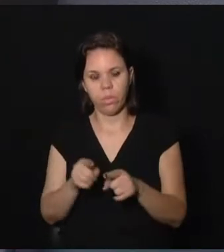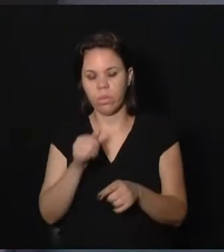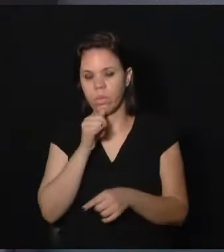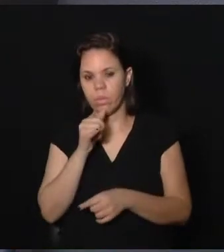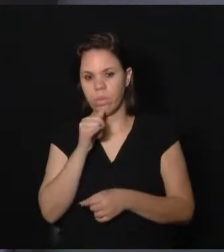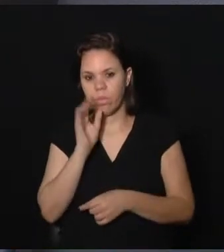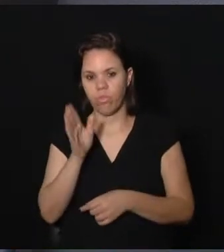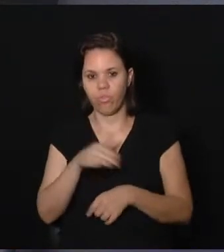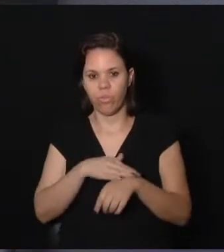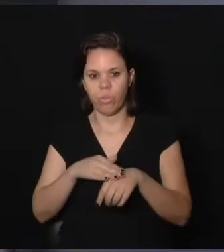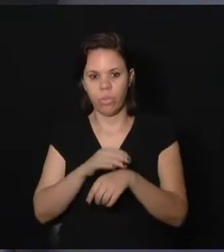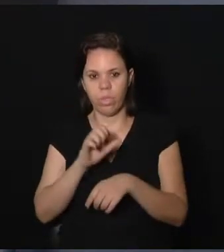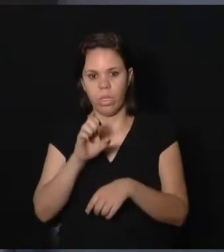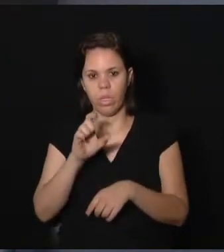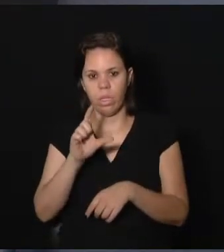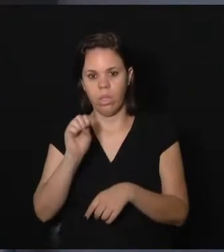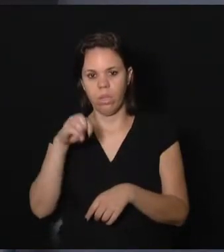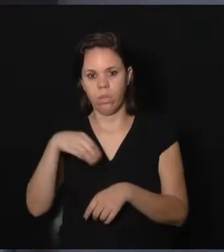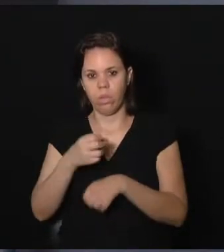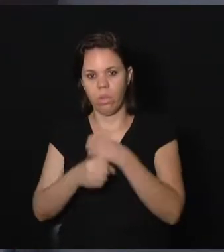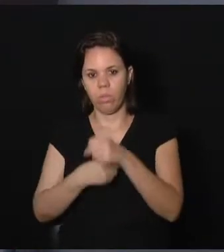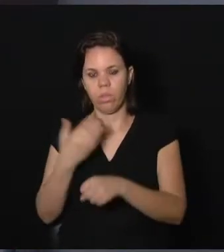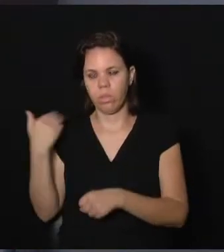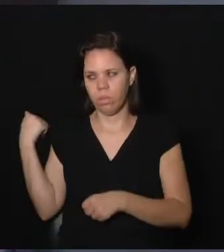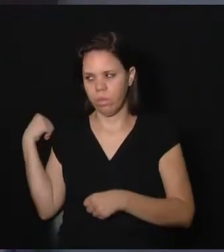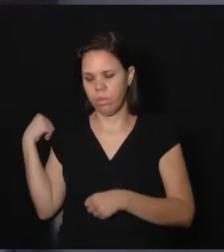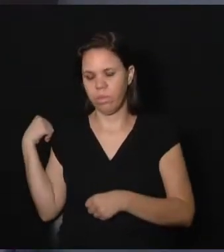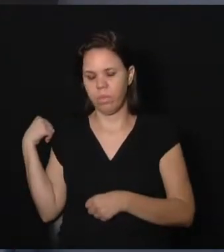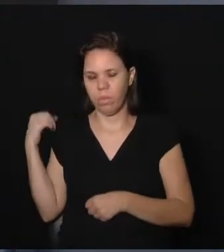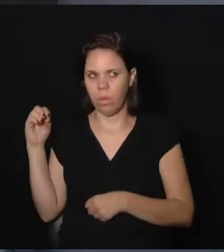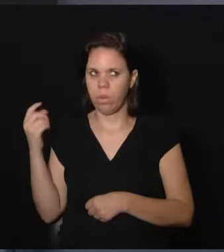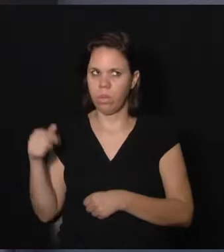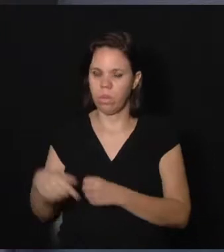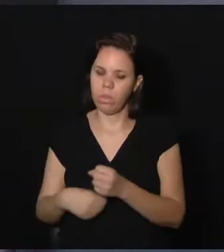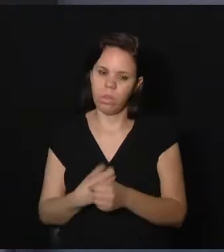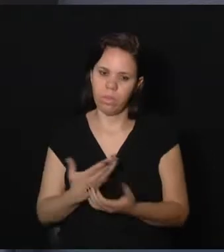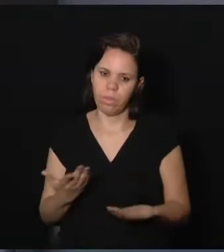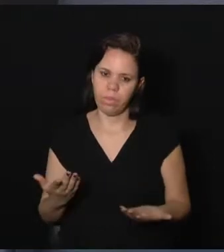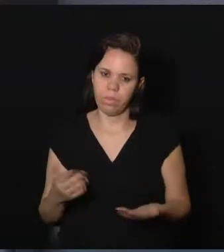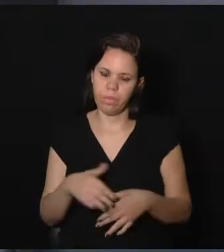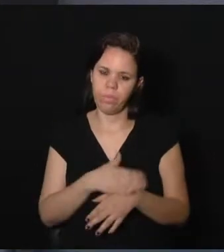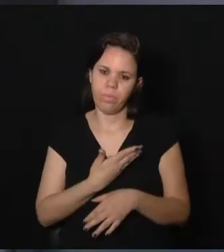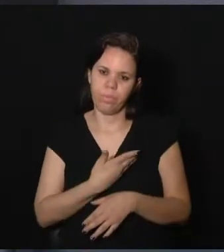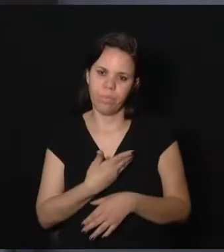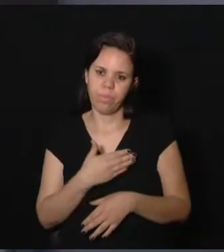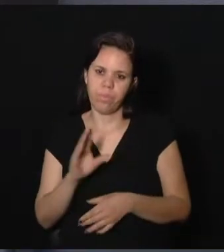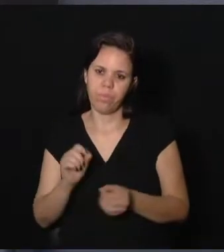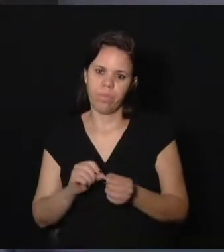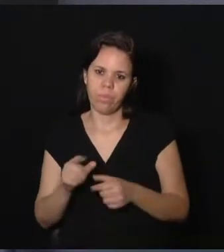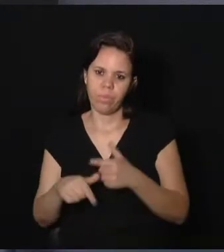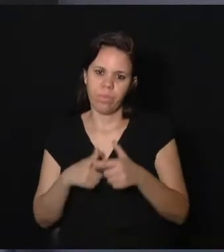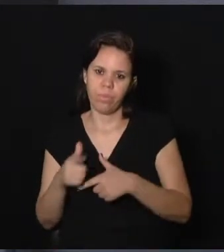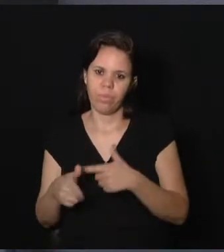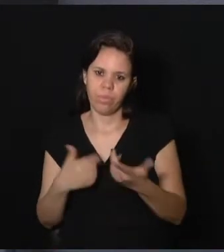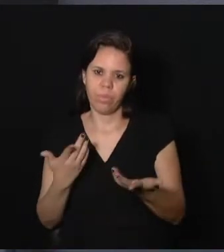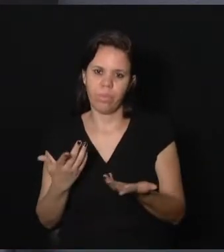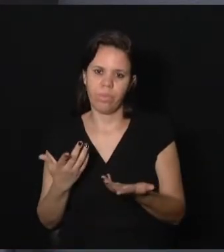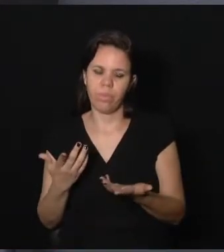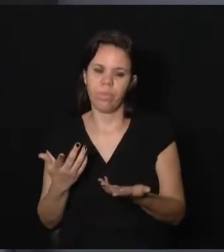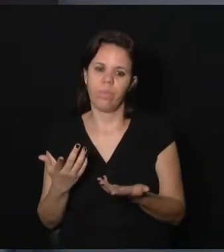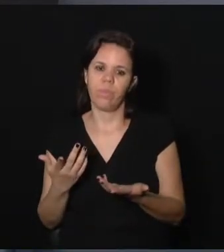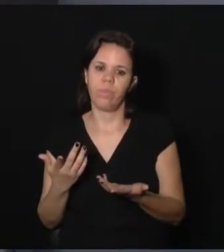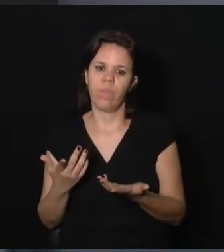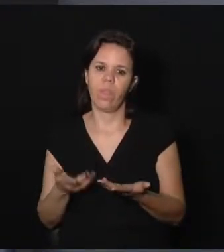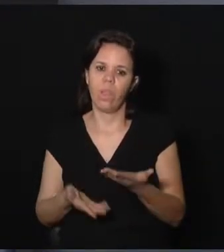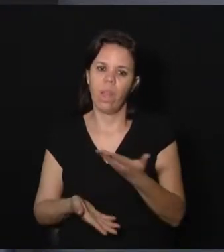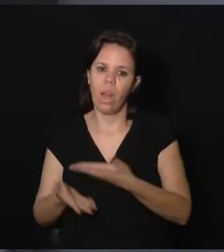conversei com o Elson sobre isso ano passado, no começo desse ano, conversando com um colega que faz exportação de frutas e flores aqui de